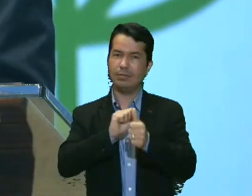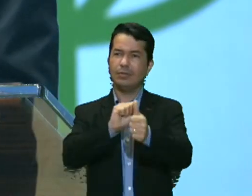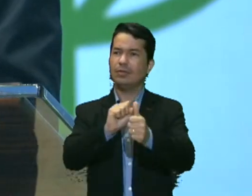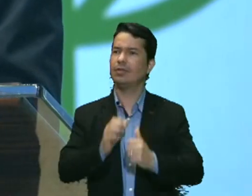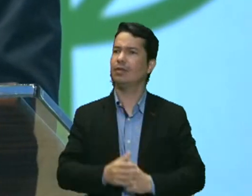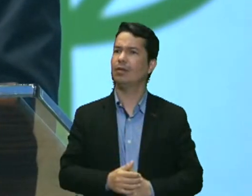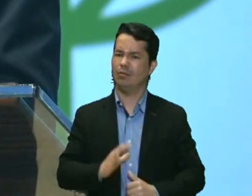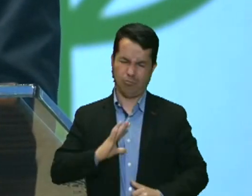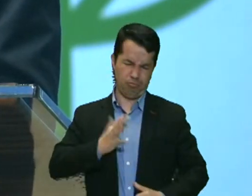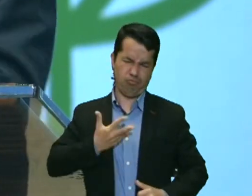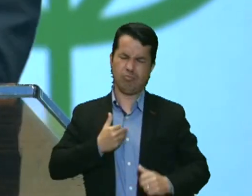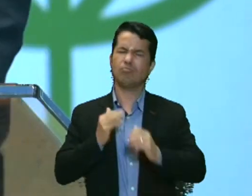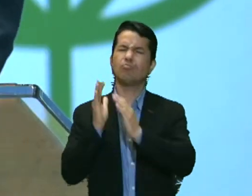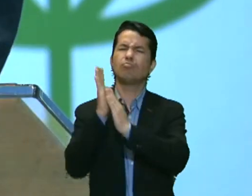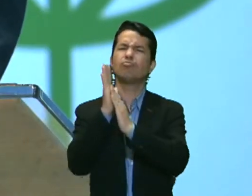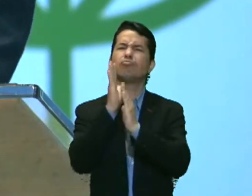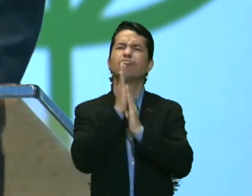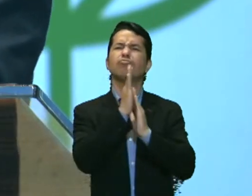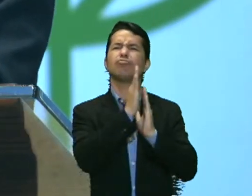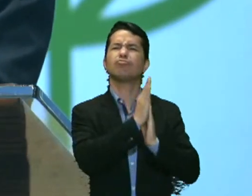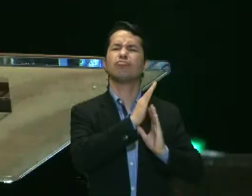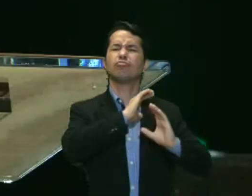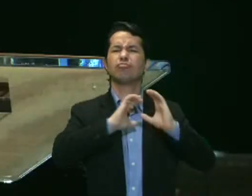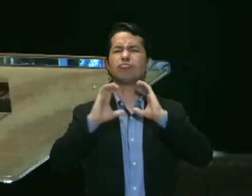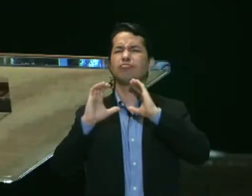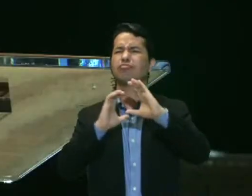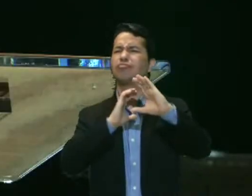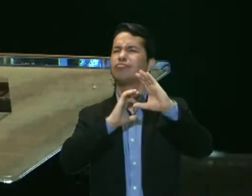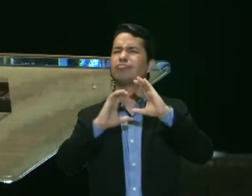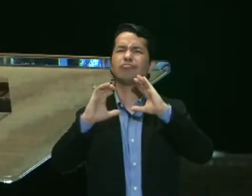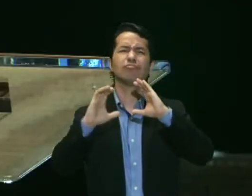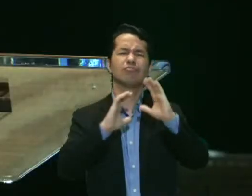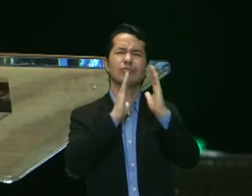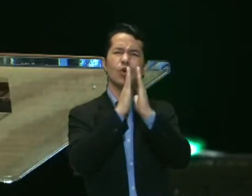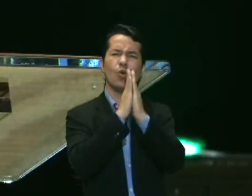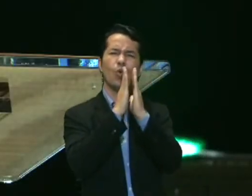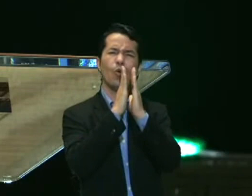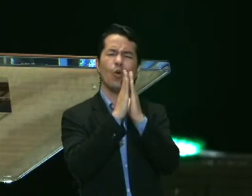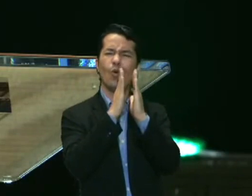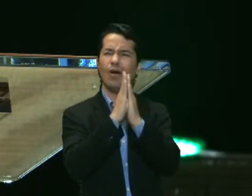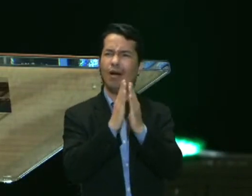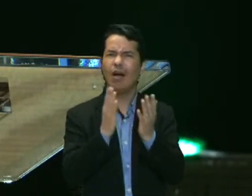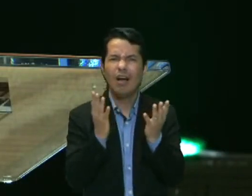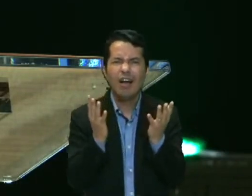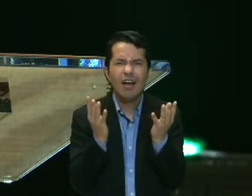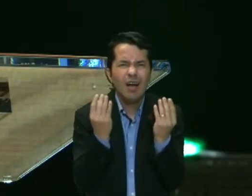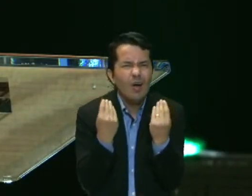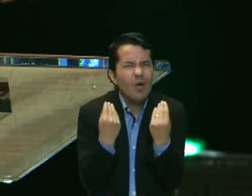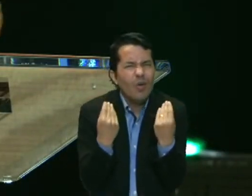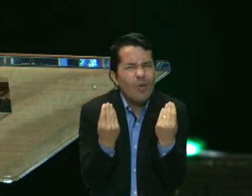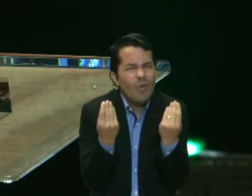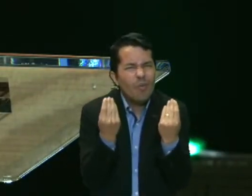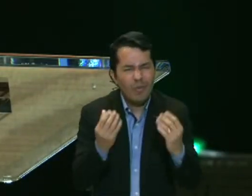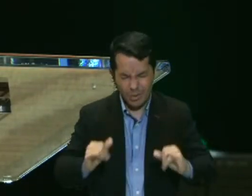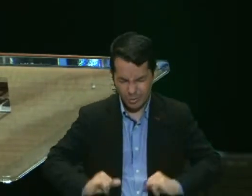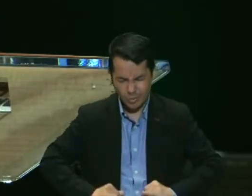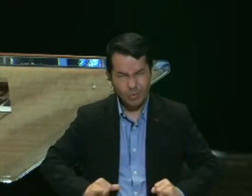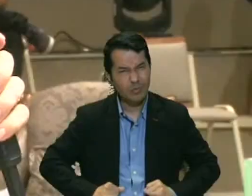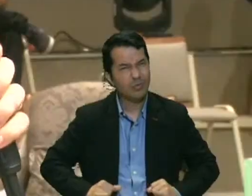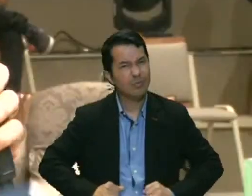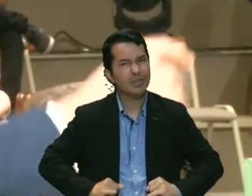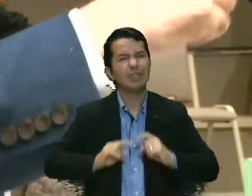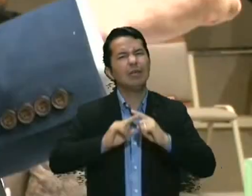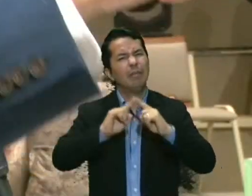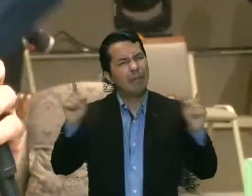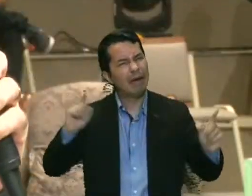cantavam. E certamente muitos daqueles que foram se convertendo nessa passagem de Paulo a